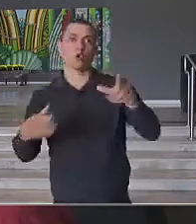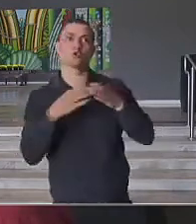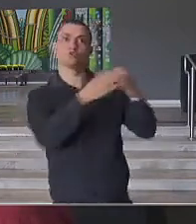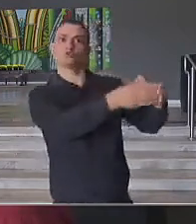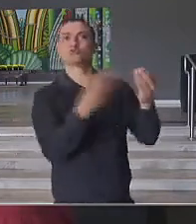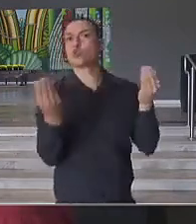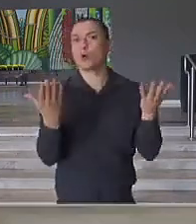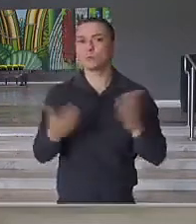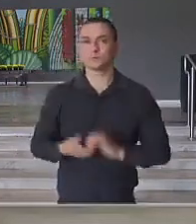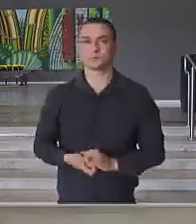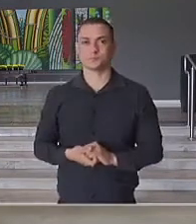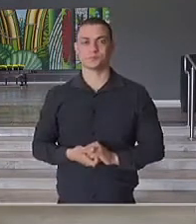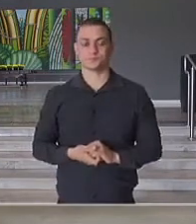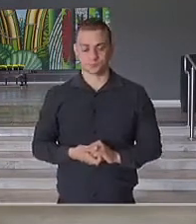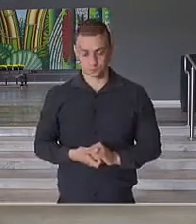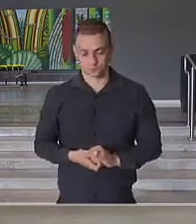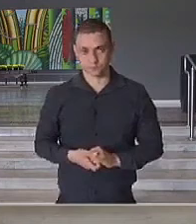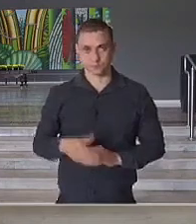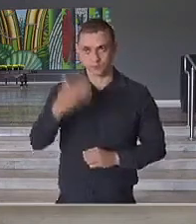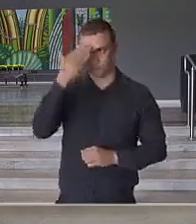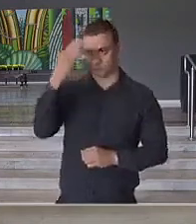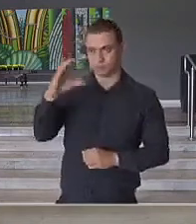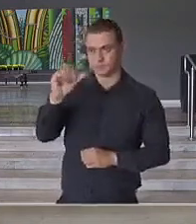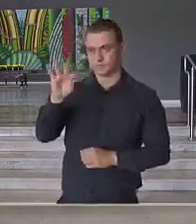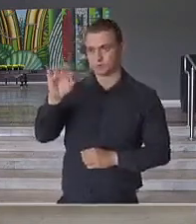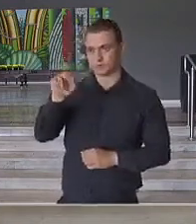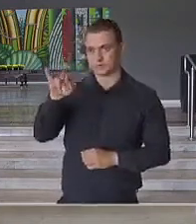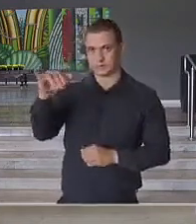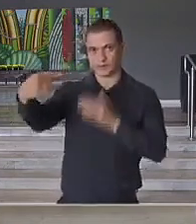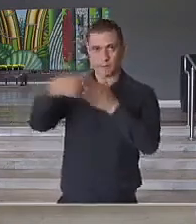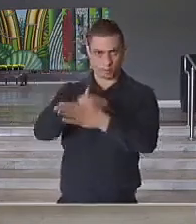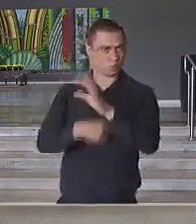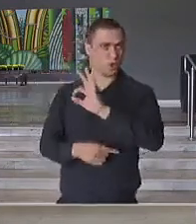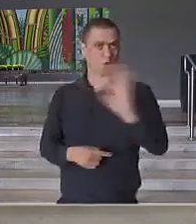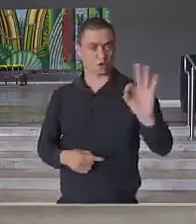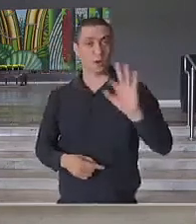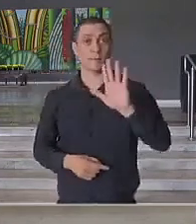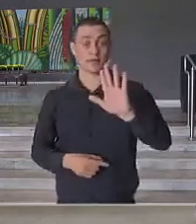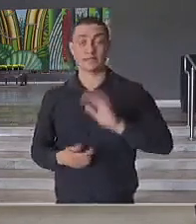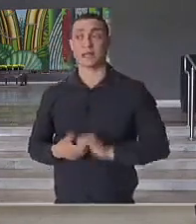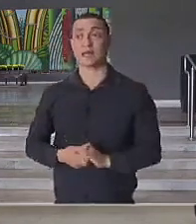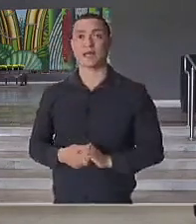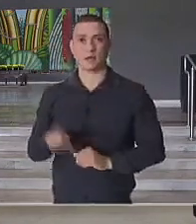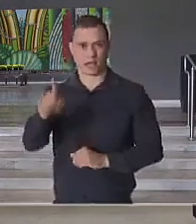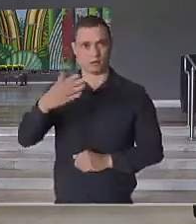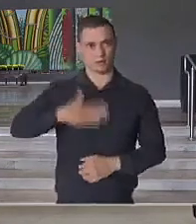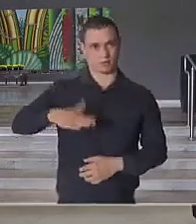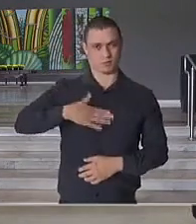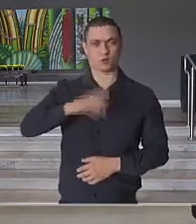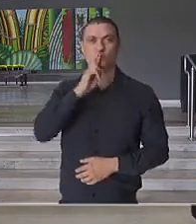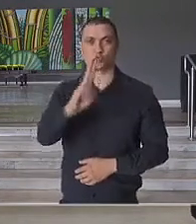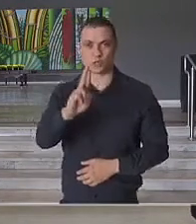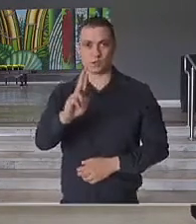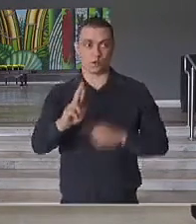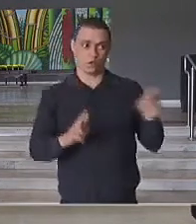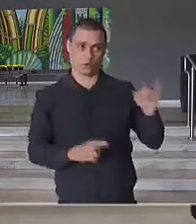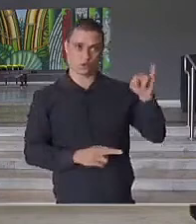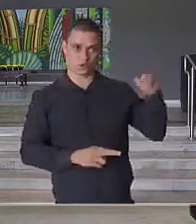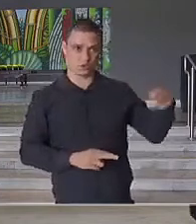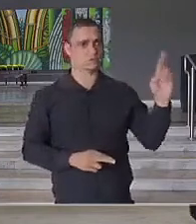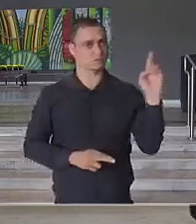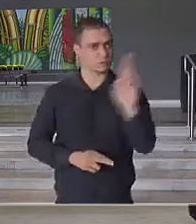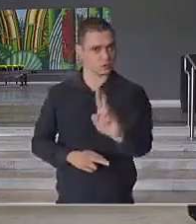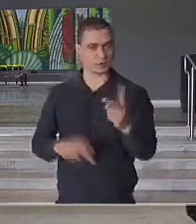tipo? Obrigado, Catarina. Uma ótima pergunta, mas eu quero tranquilizar você antes de passar ao doutor Jean